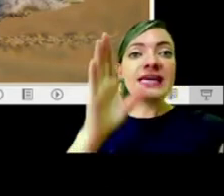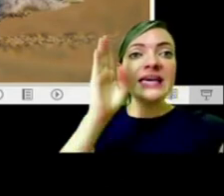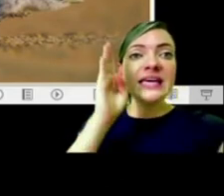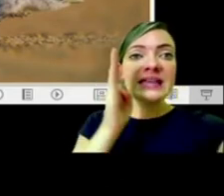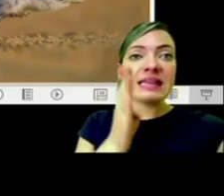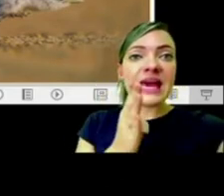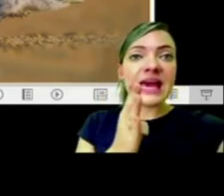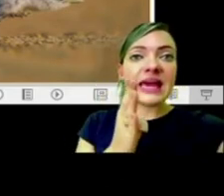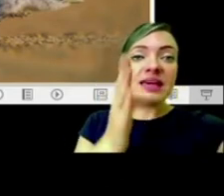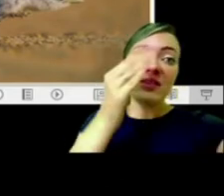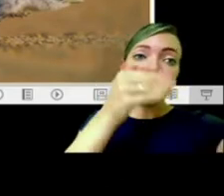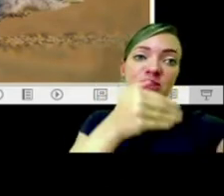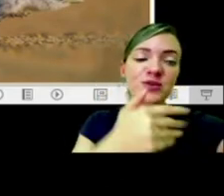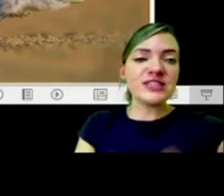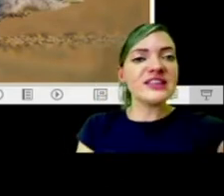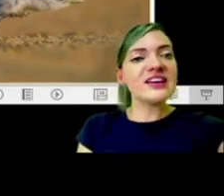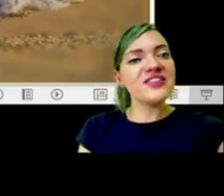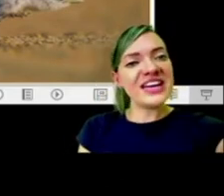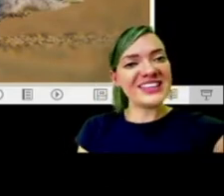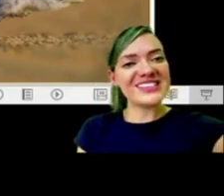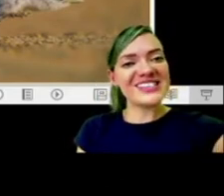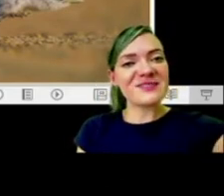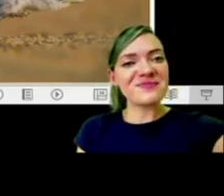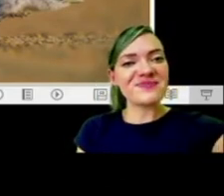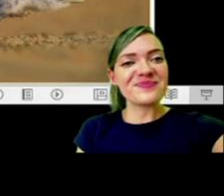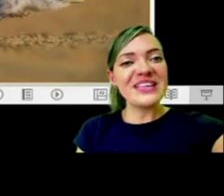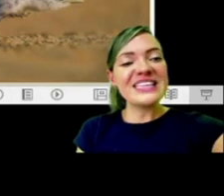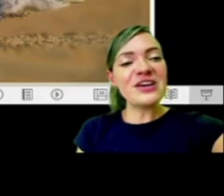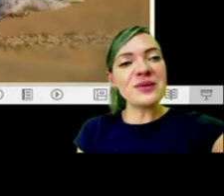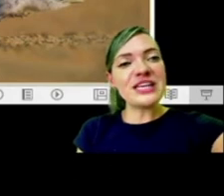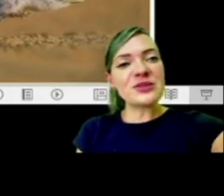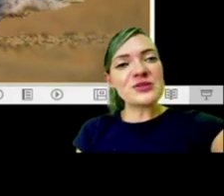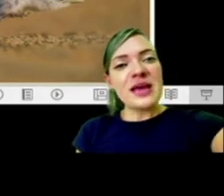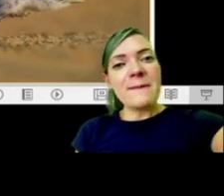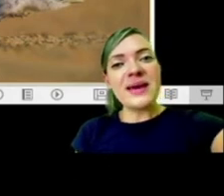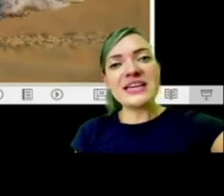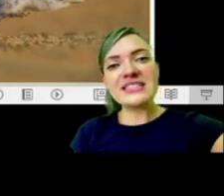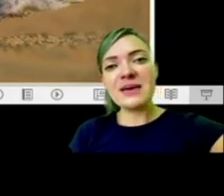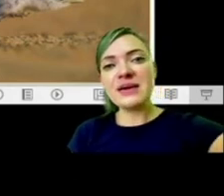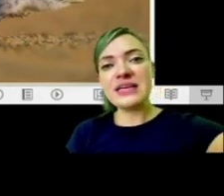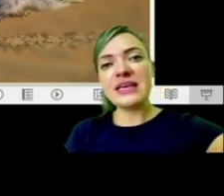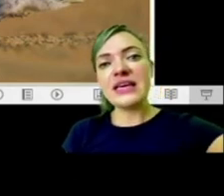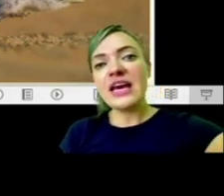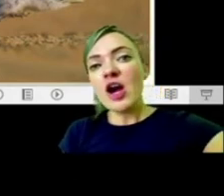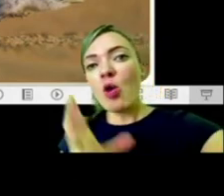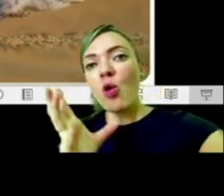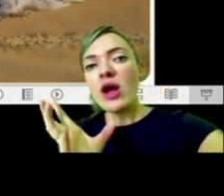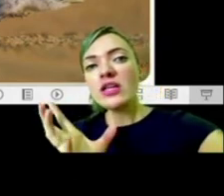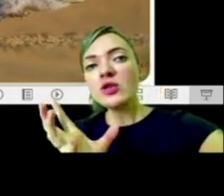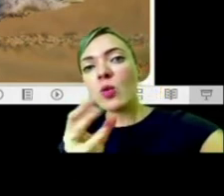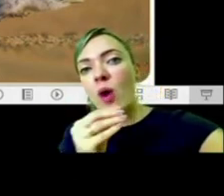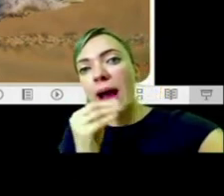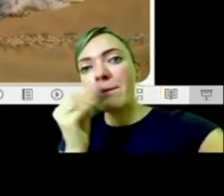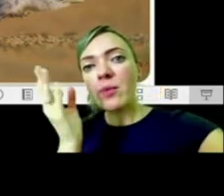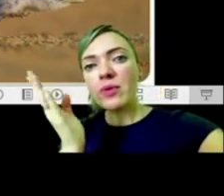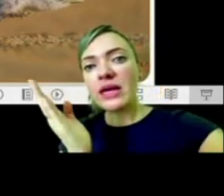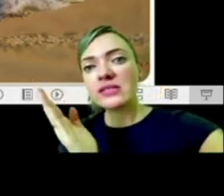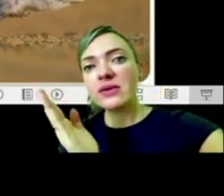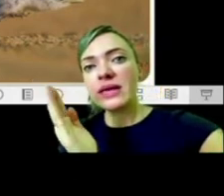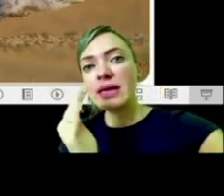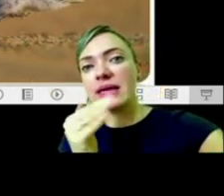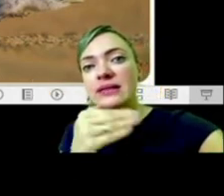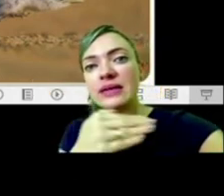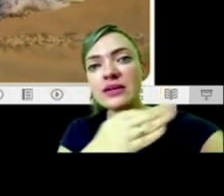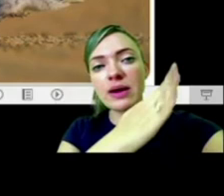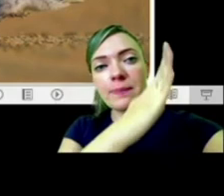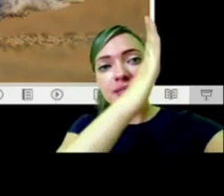biótico que tem fatores interferentes. Então, meninos, perceba que quando a